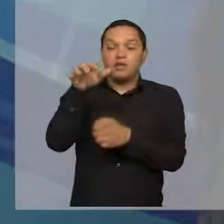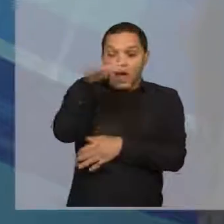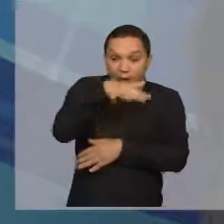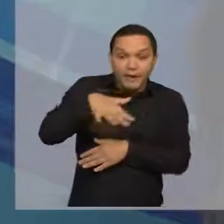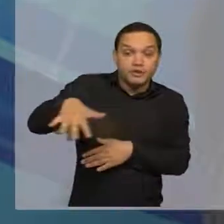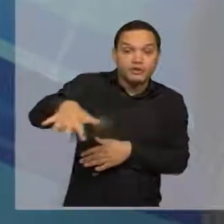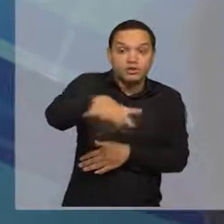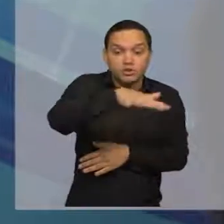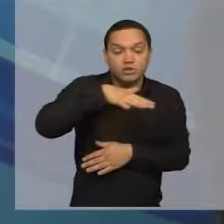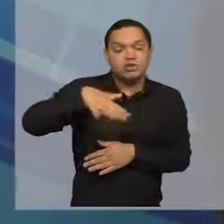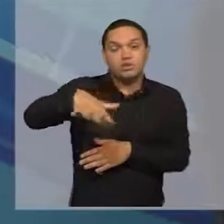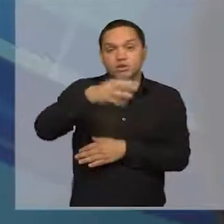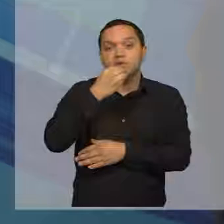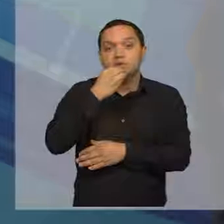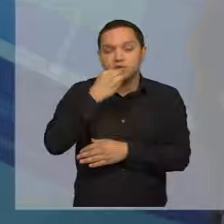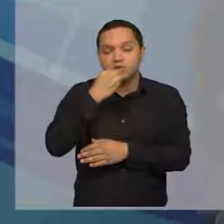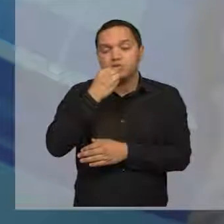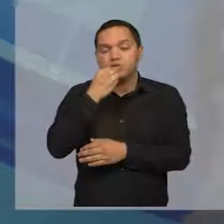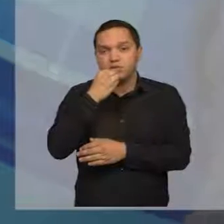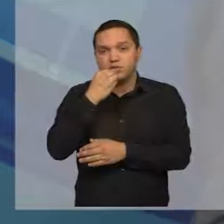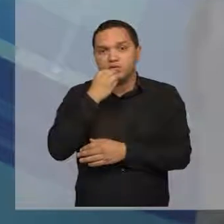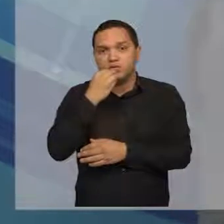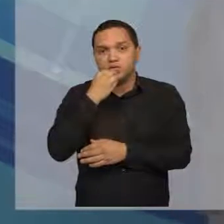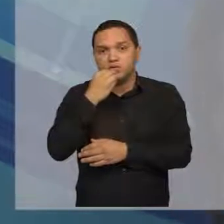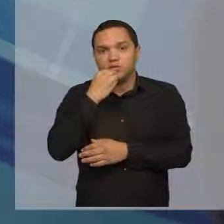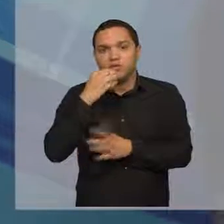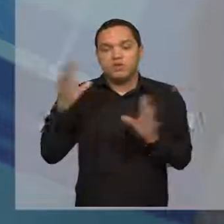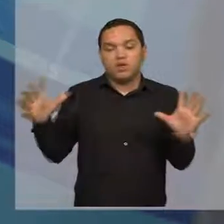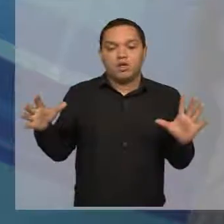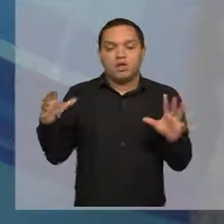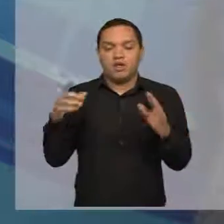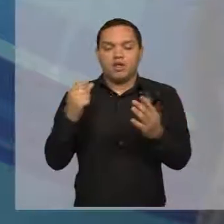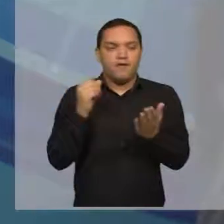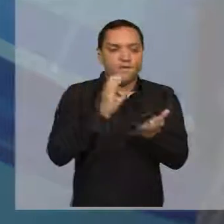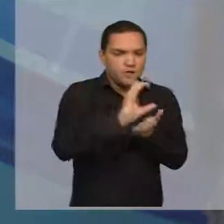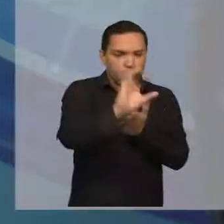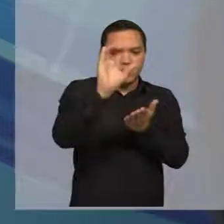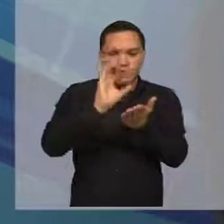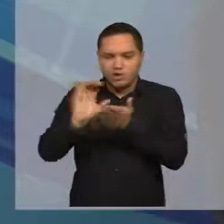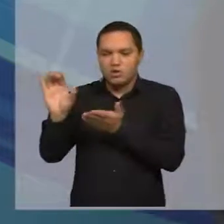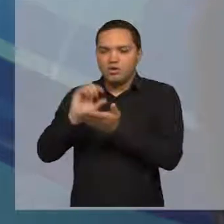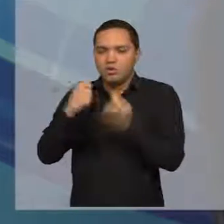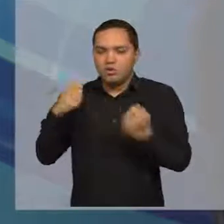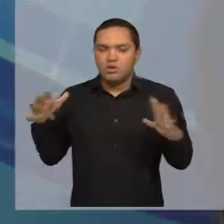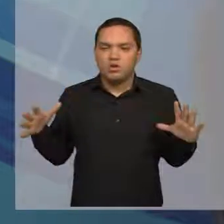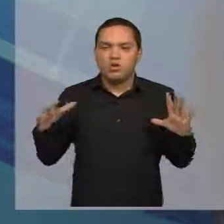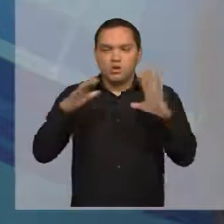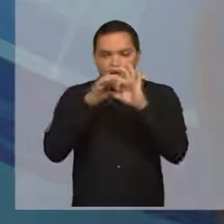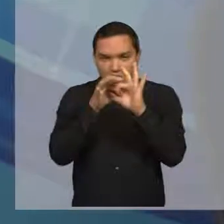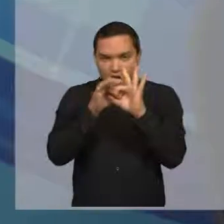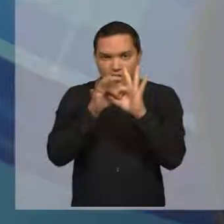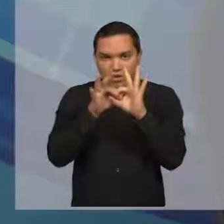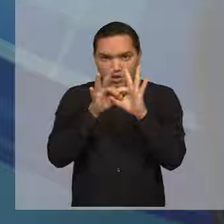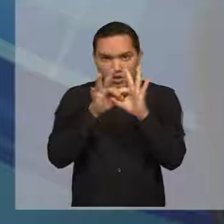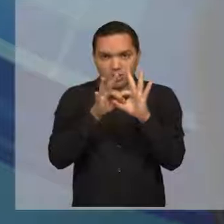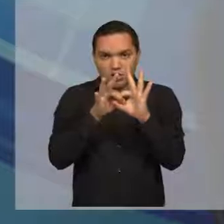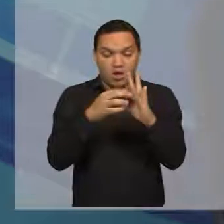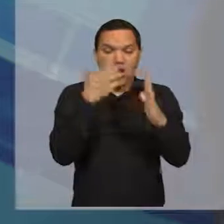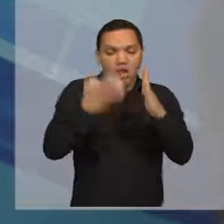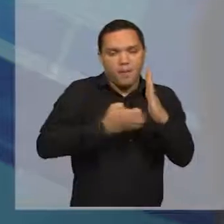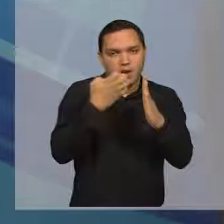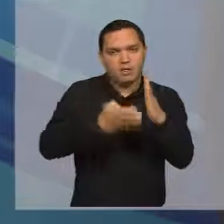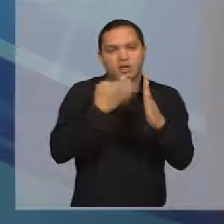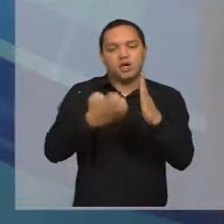você criaria os polos produtivos, aí integrando os grandes investimentos que já deram partida com os médios e pequenos